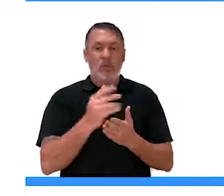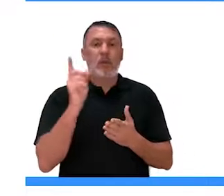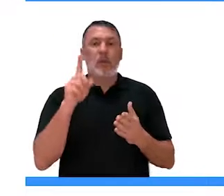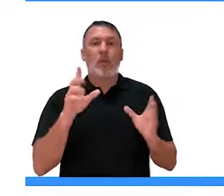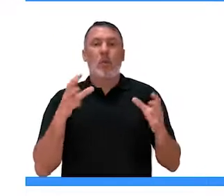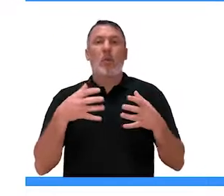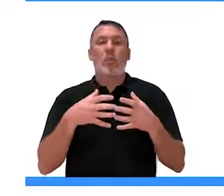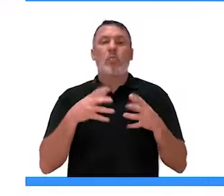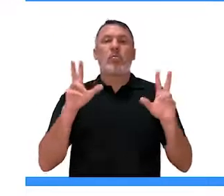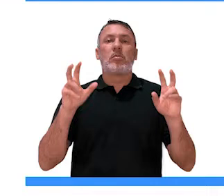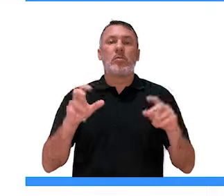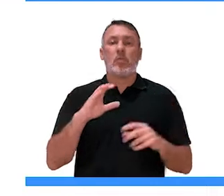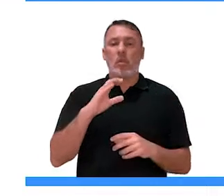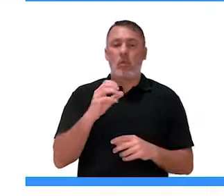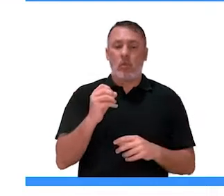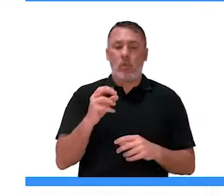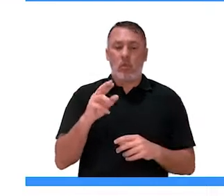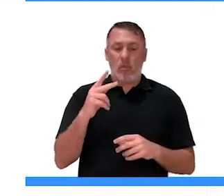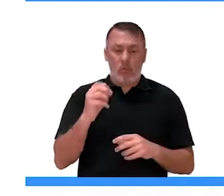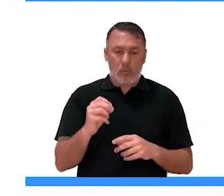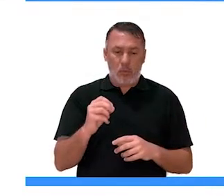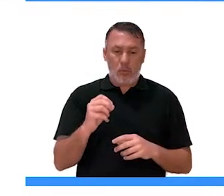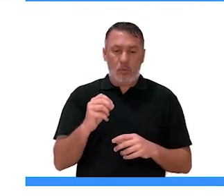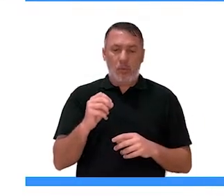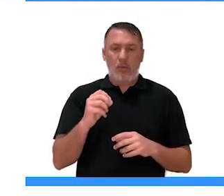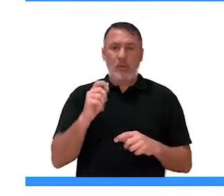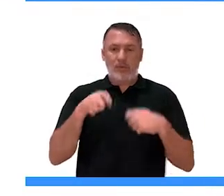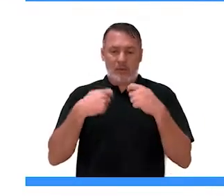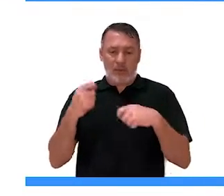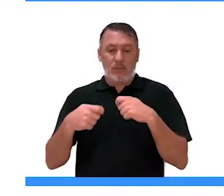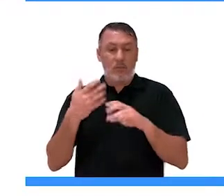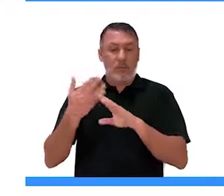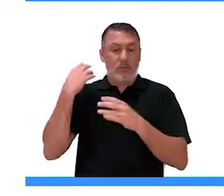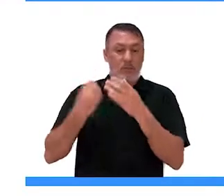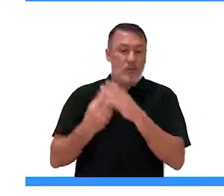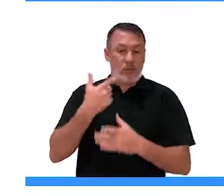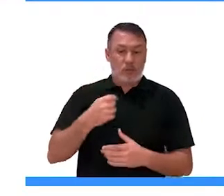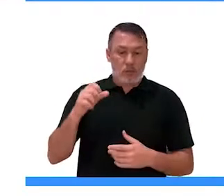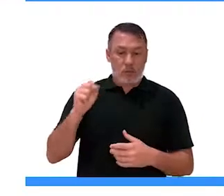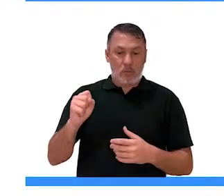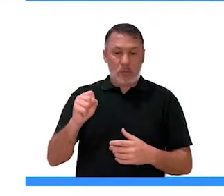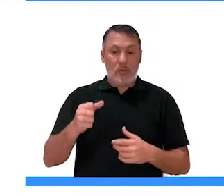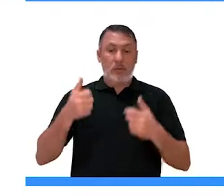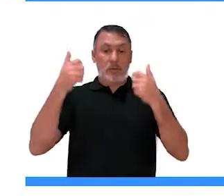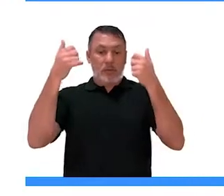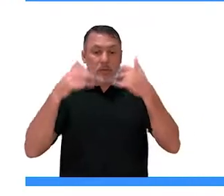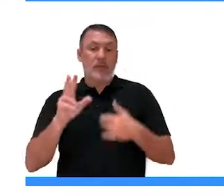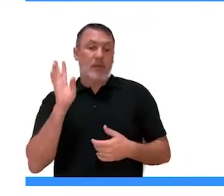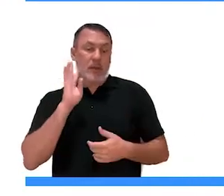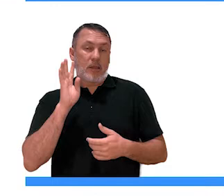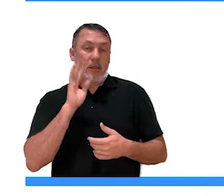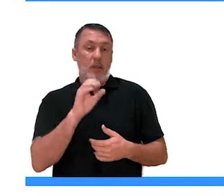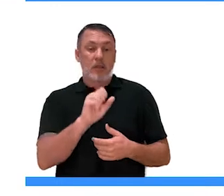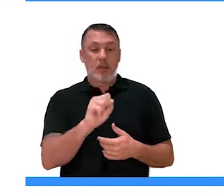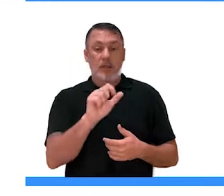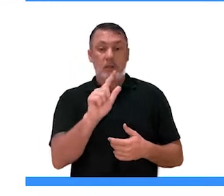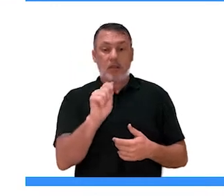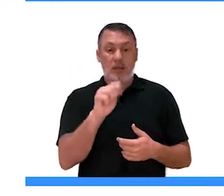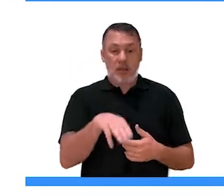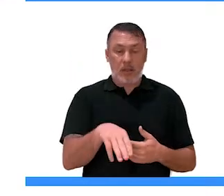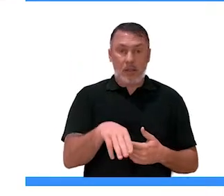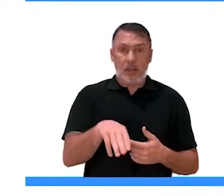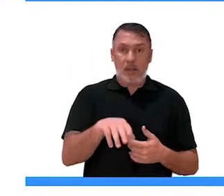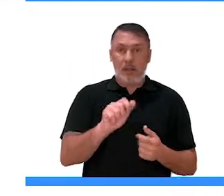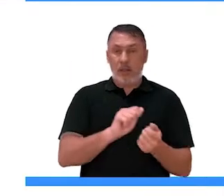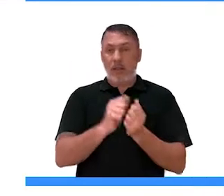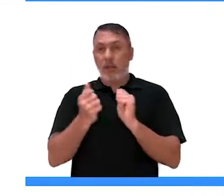iniciativa pioneira do grupo Corpo Sinalizante, criada em 2008. Antes de seguirmos, vale a explicação. O termo slam